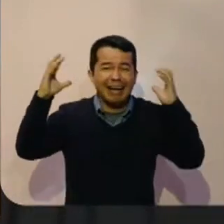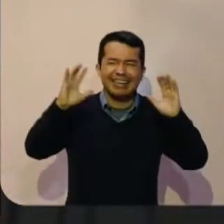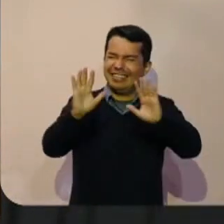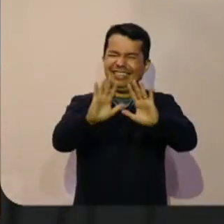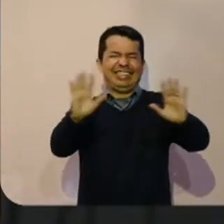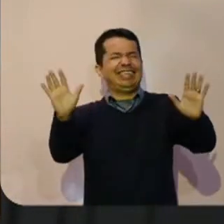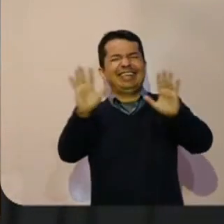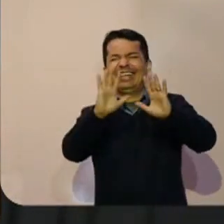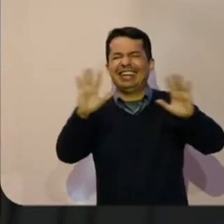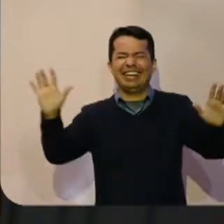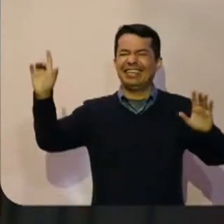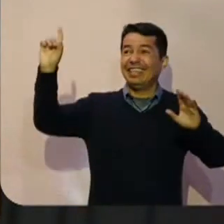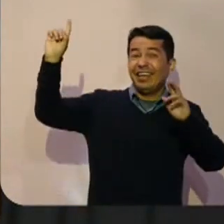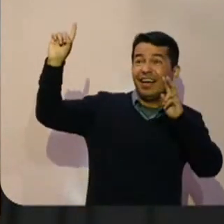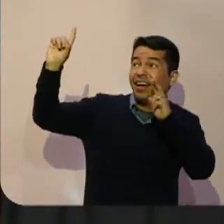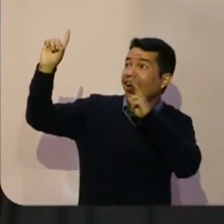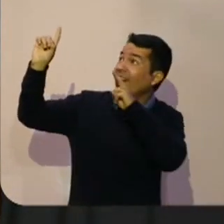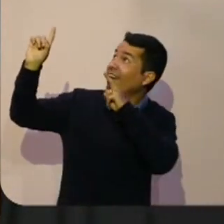para trás.